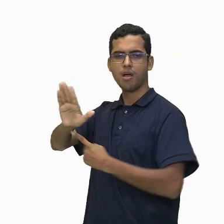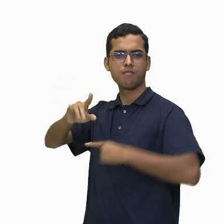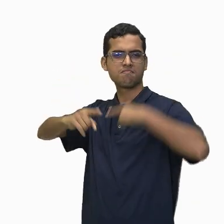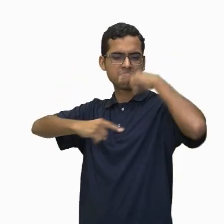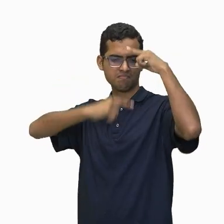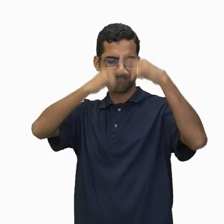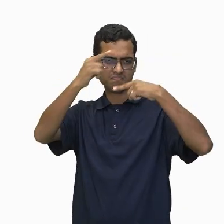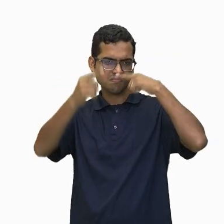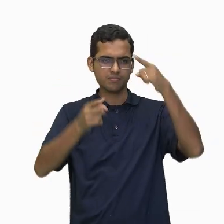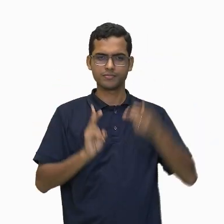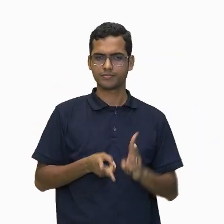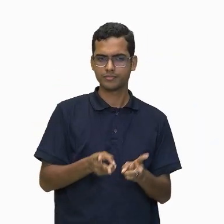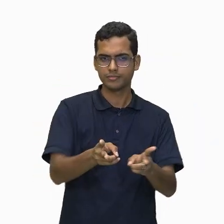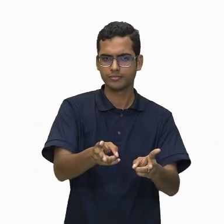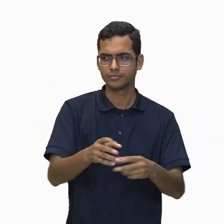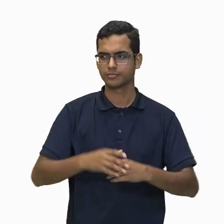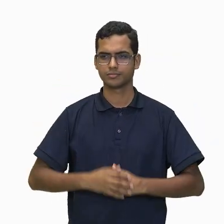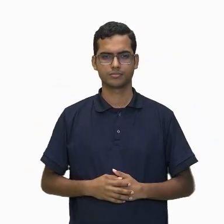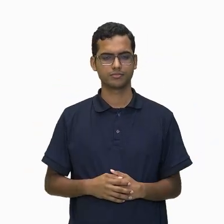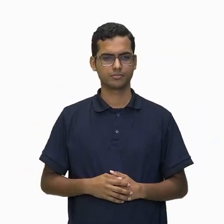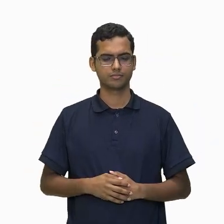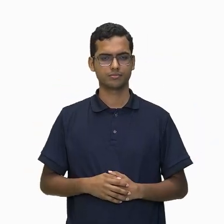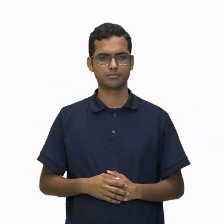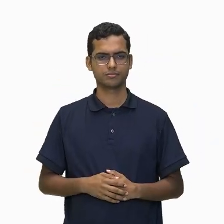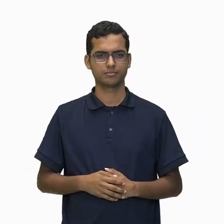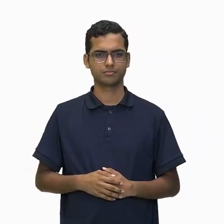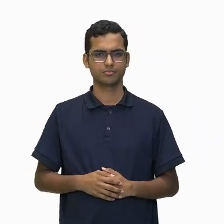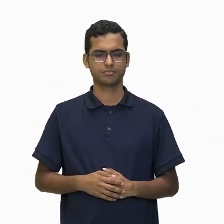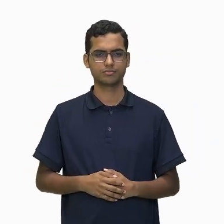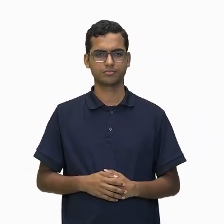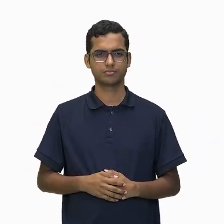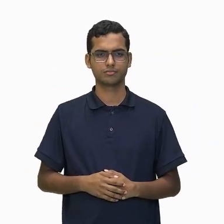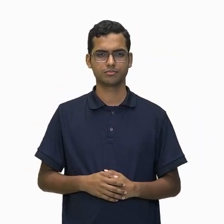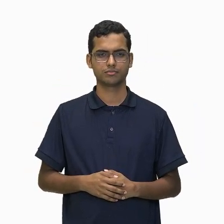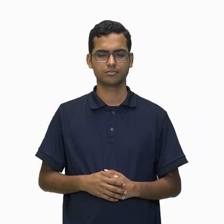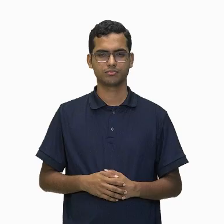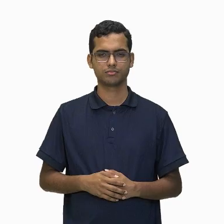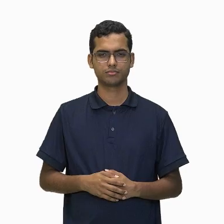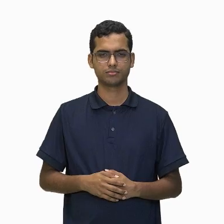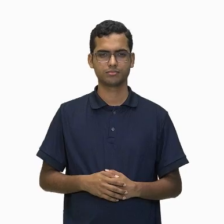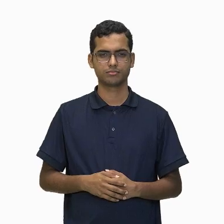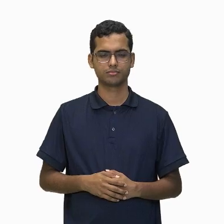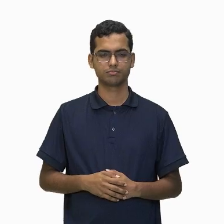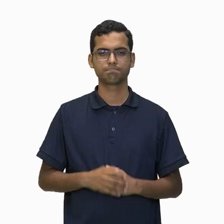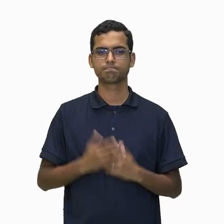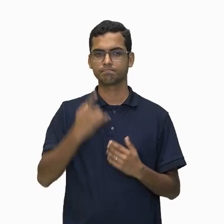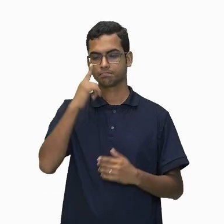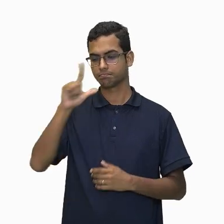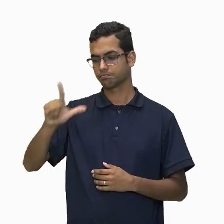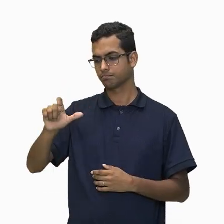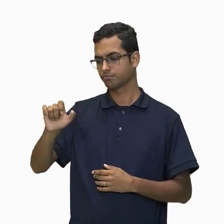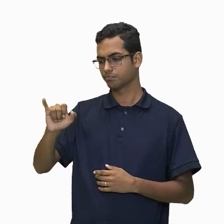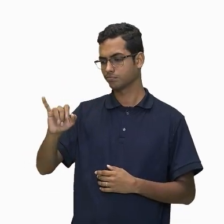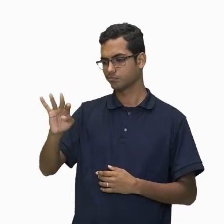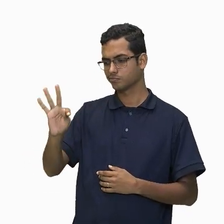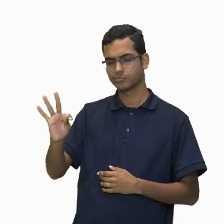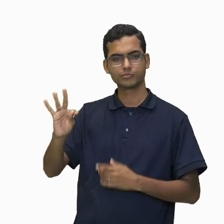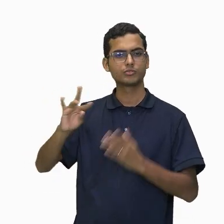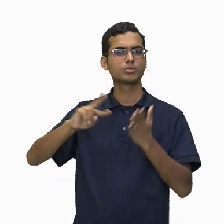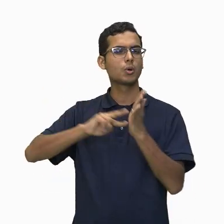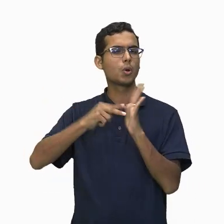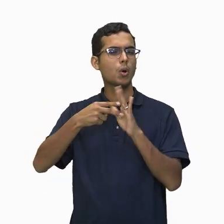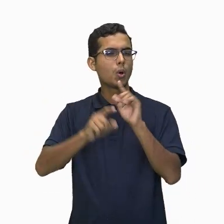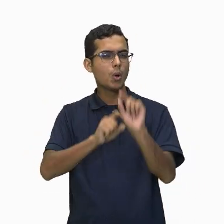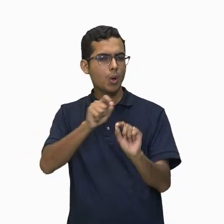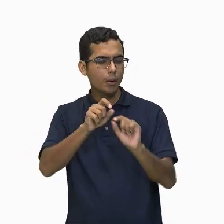exemplos, podem repetir, anotar. Let. algo muito divertido, animado, ou como